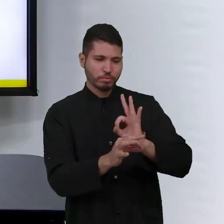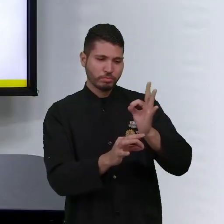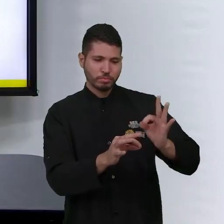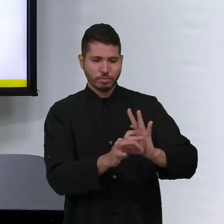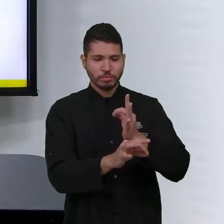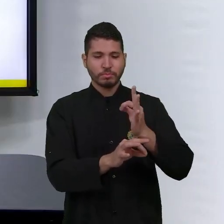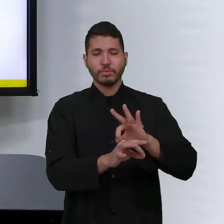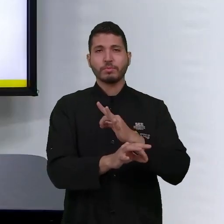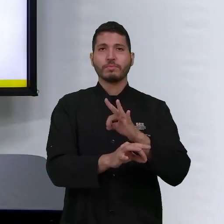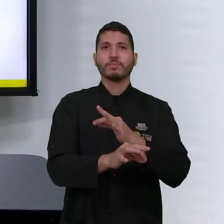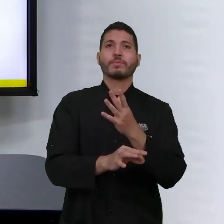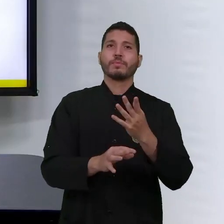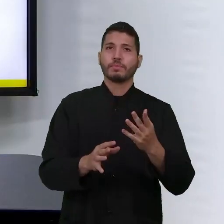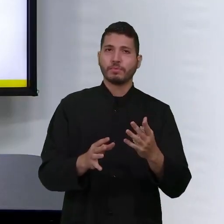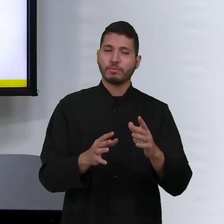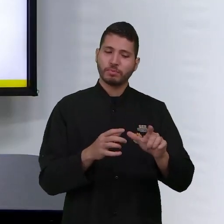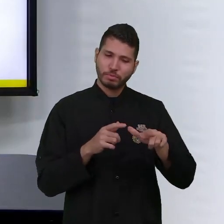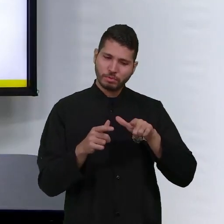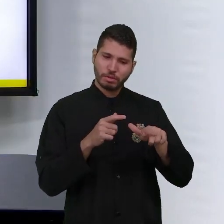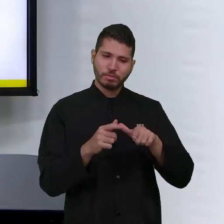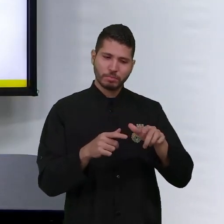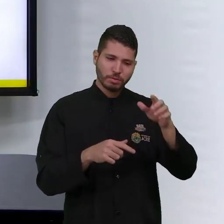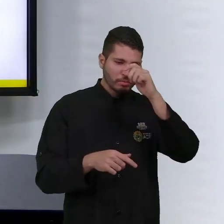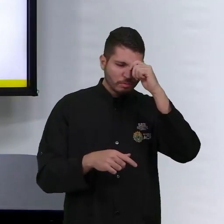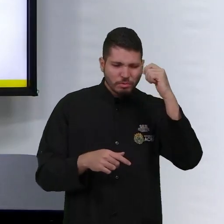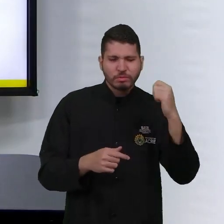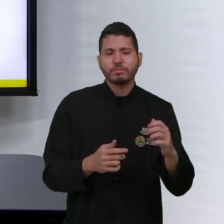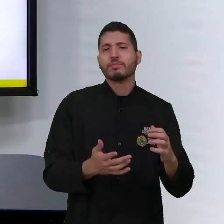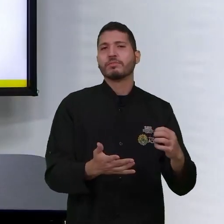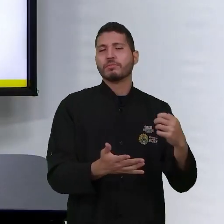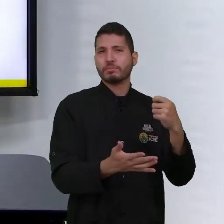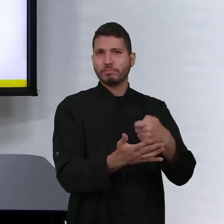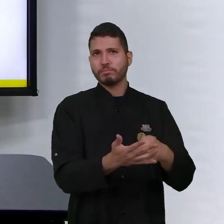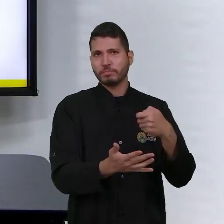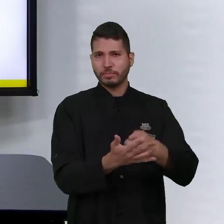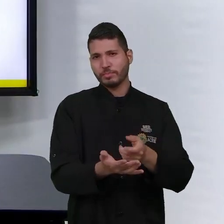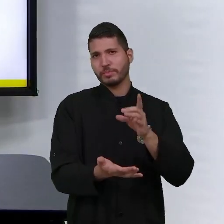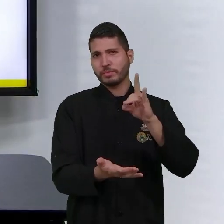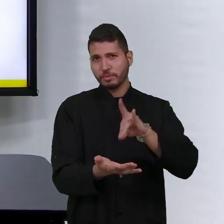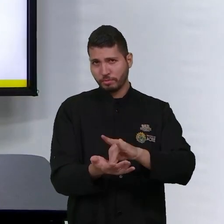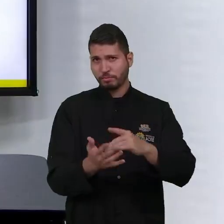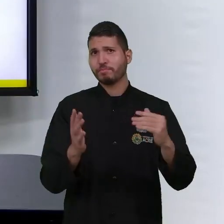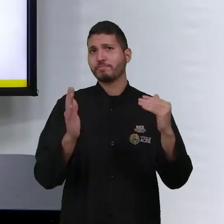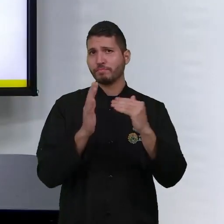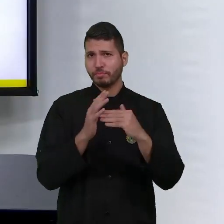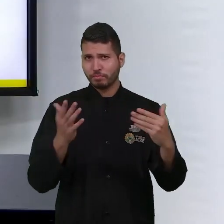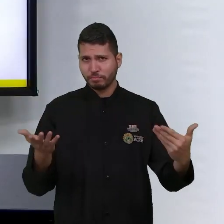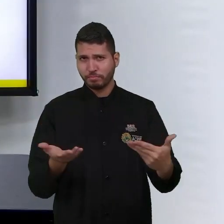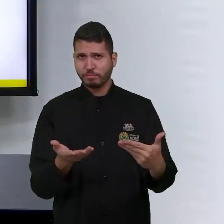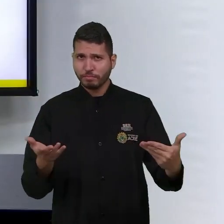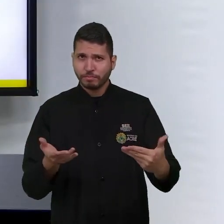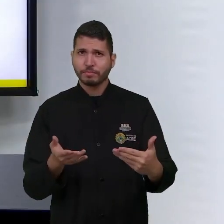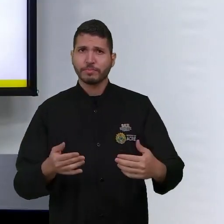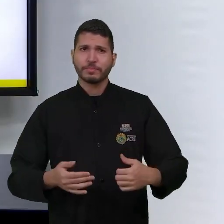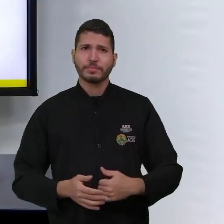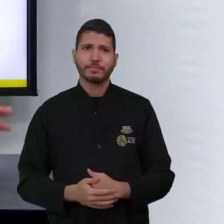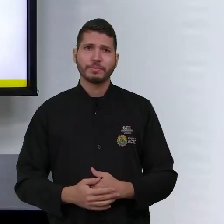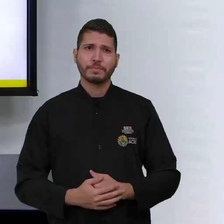internet, ok? Para você ver que isso é uma realidade, infelizmente, muito próxima de nós.